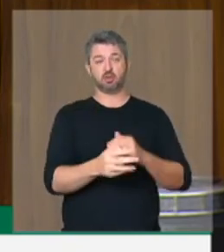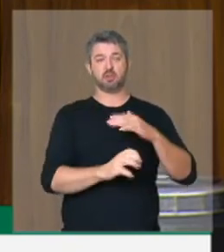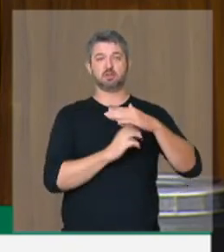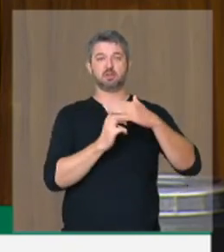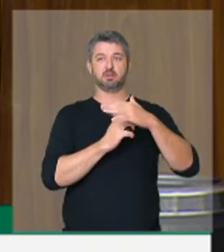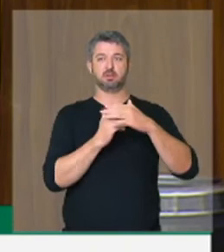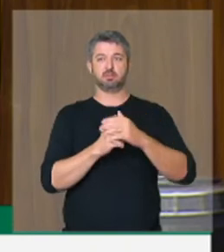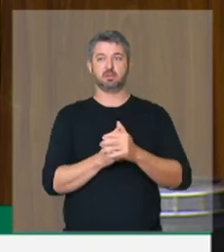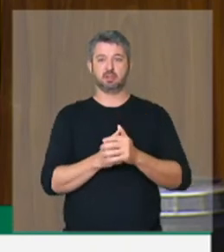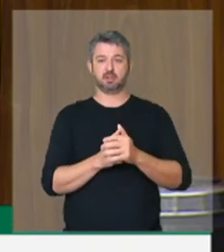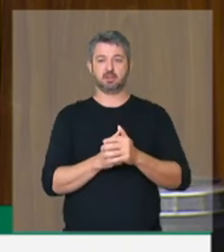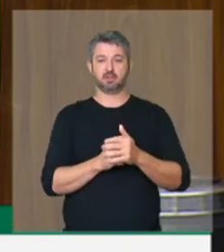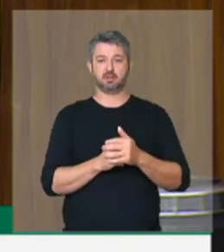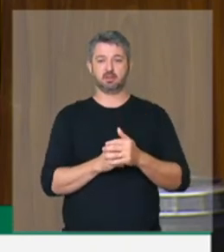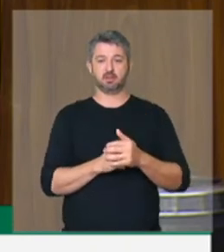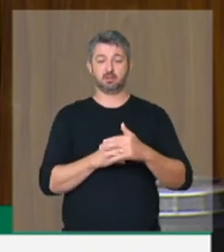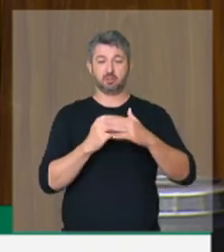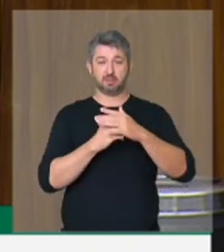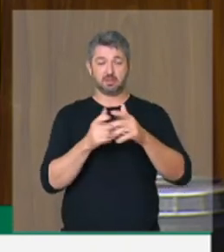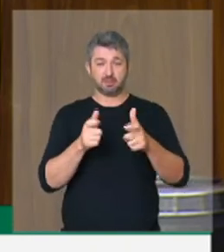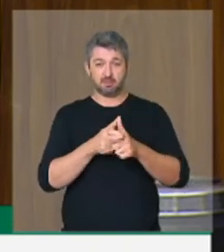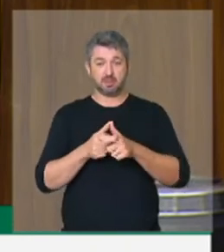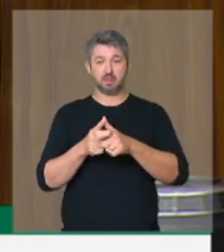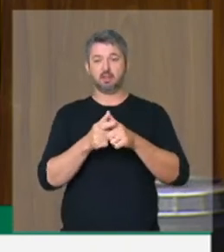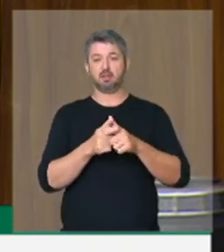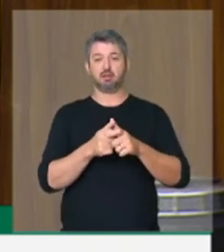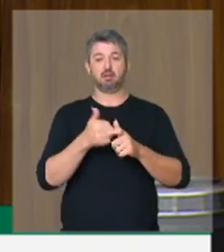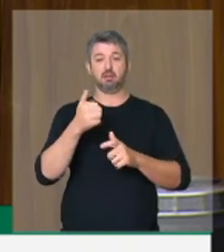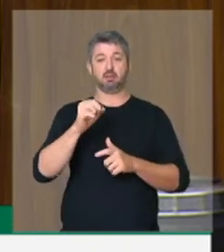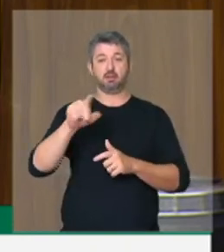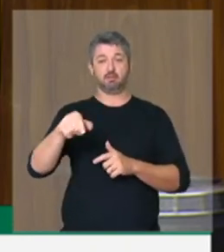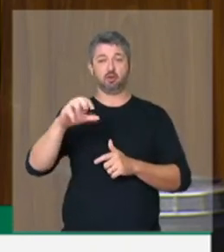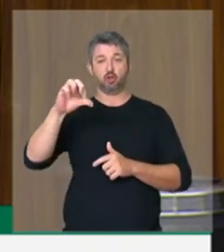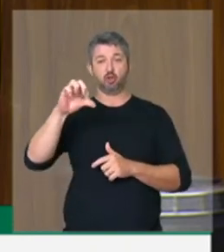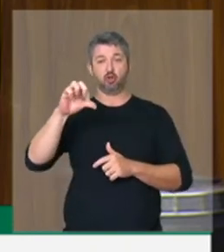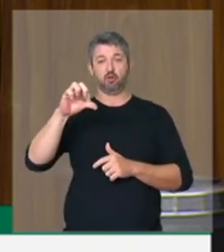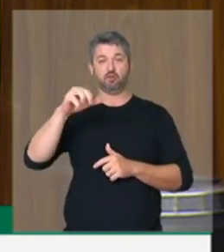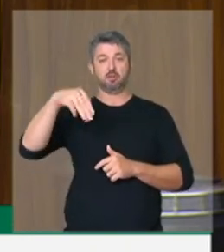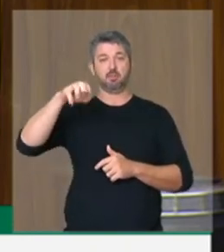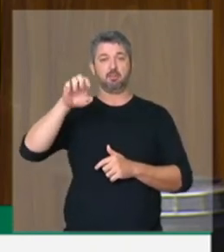7 milhões de microempresas, 10,9 milhões de MEI.